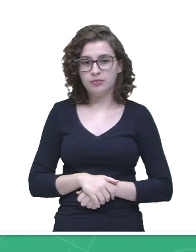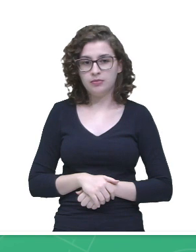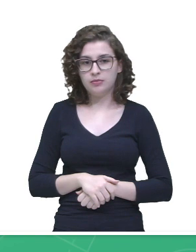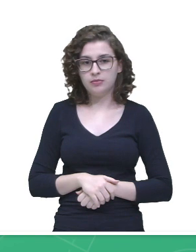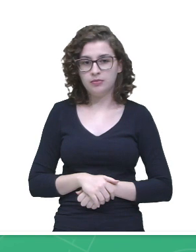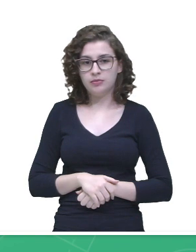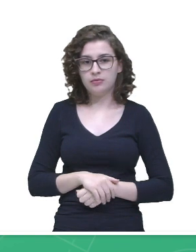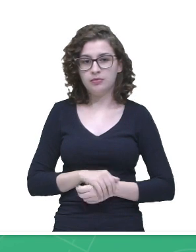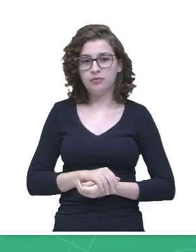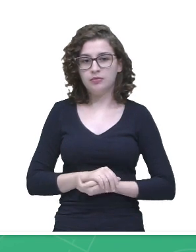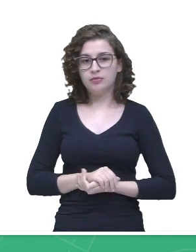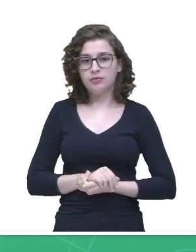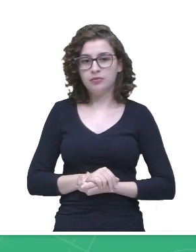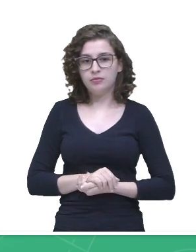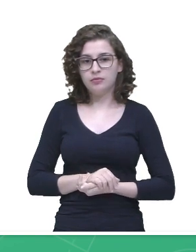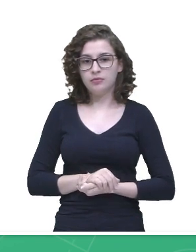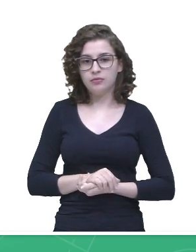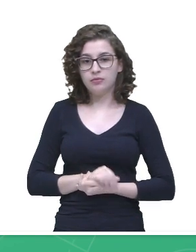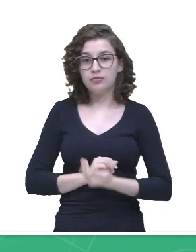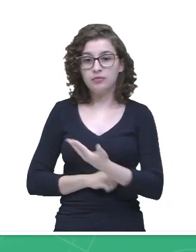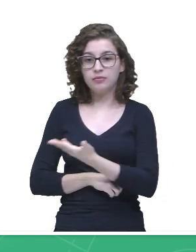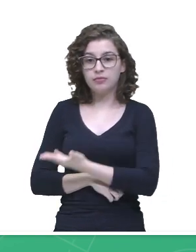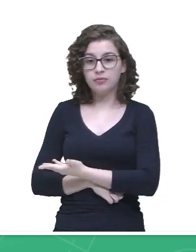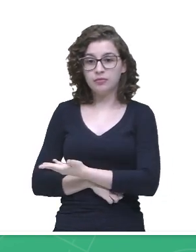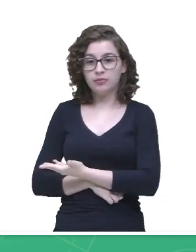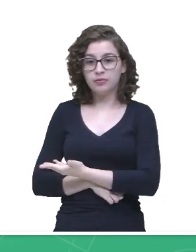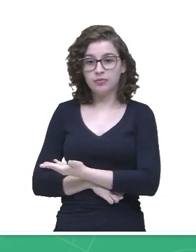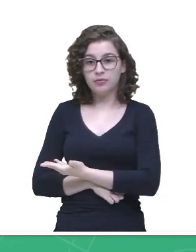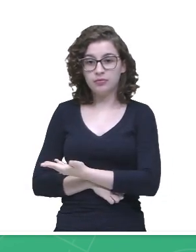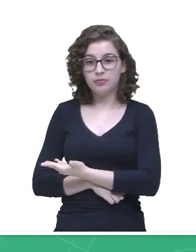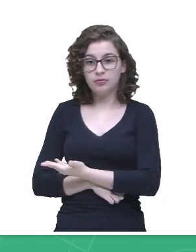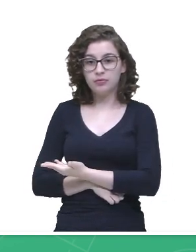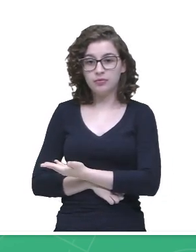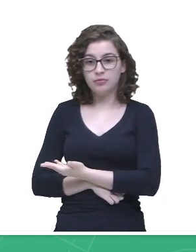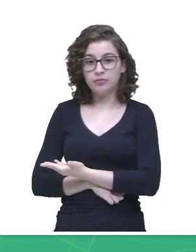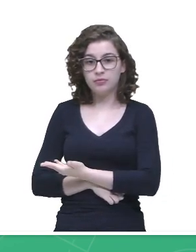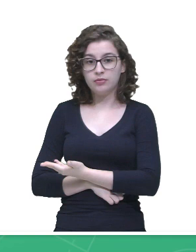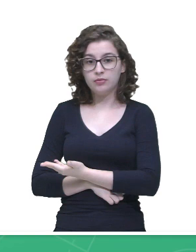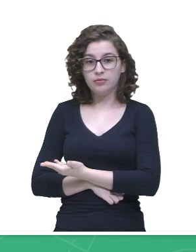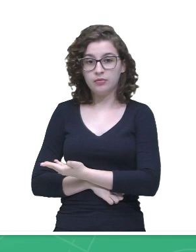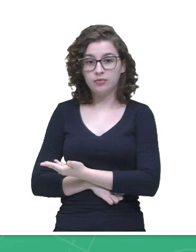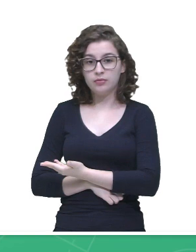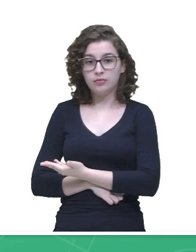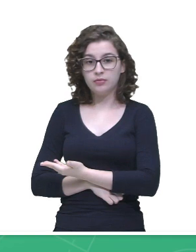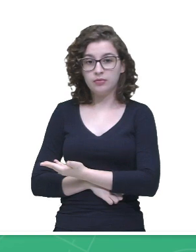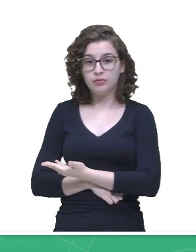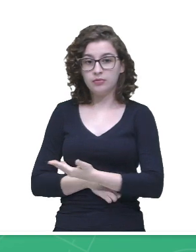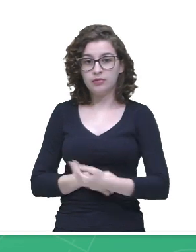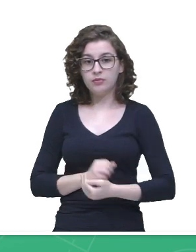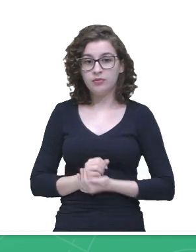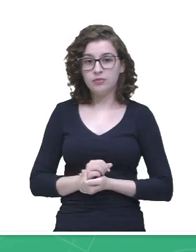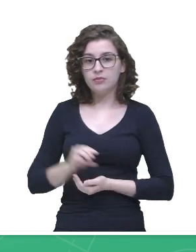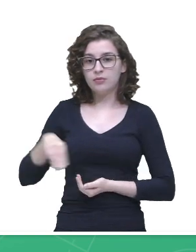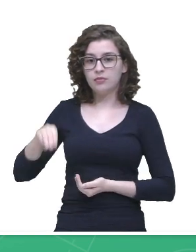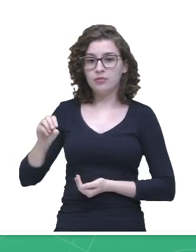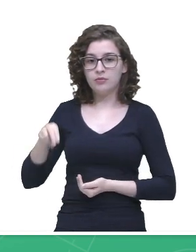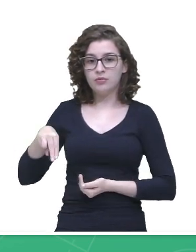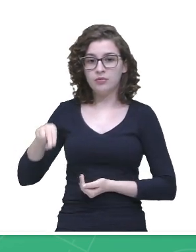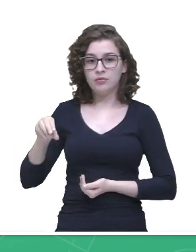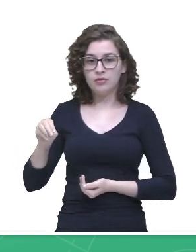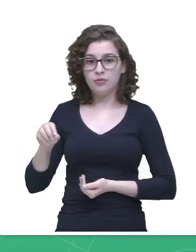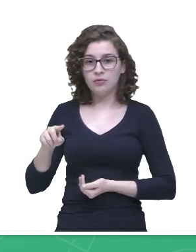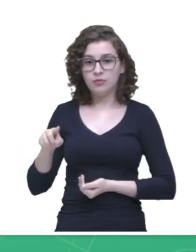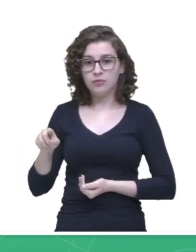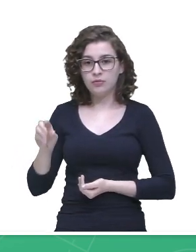nena demonio ha roto la pierna izquierda. La nena demonio. Monio aqui é só,